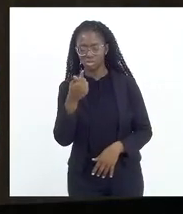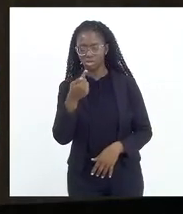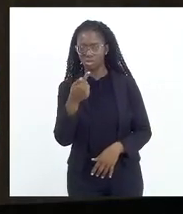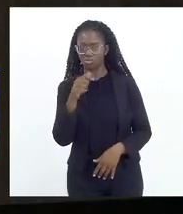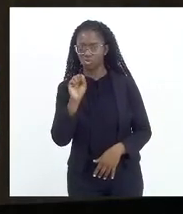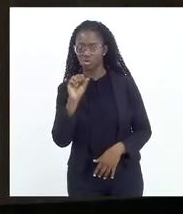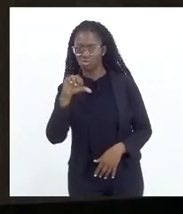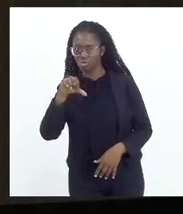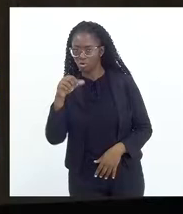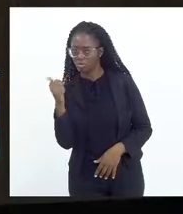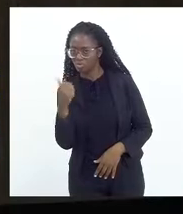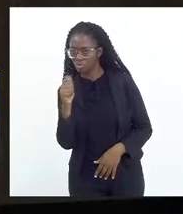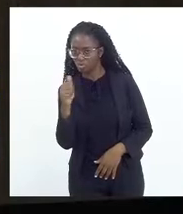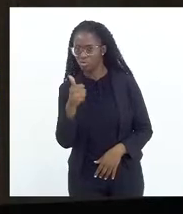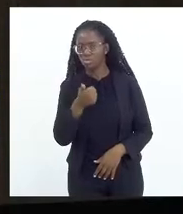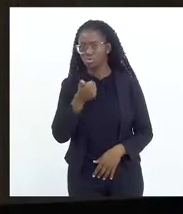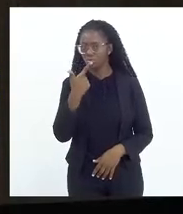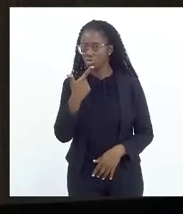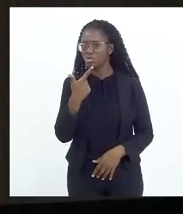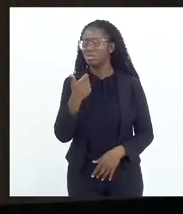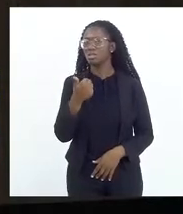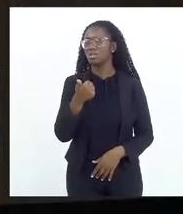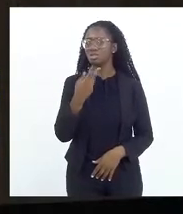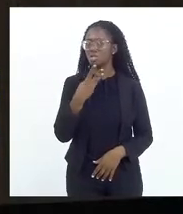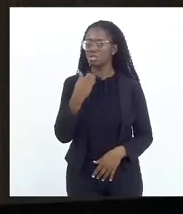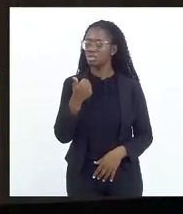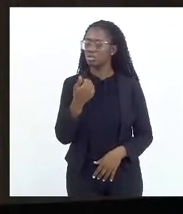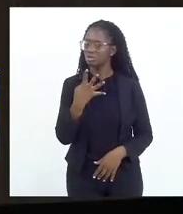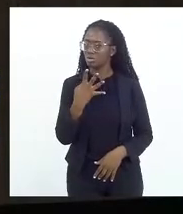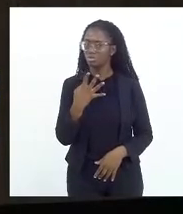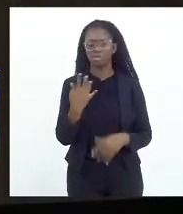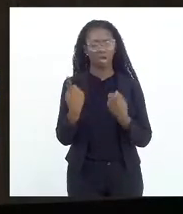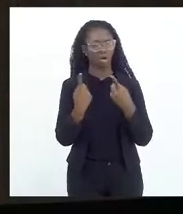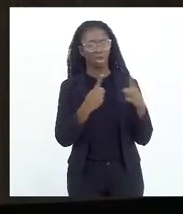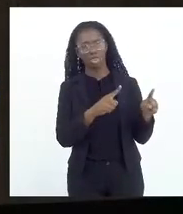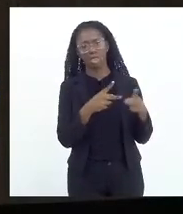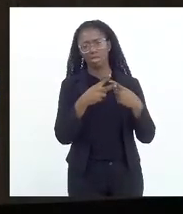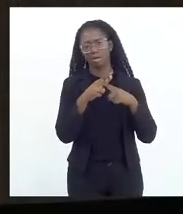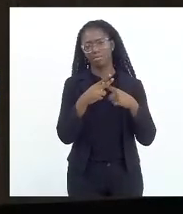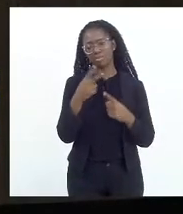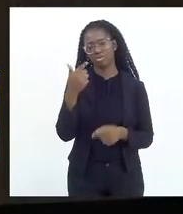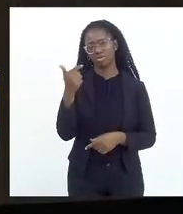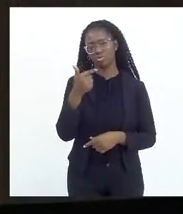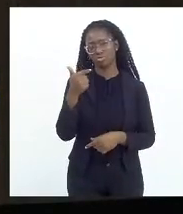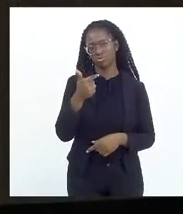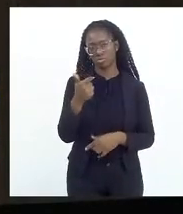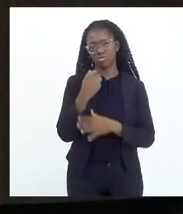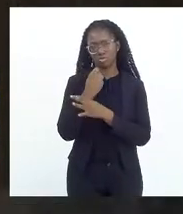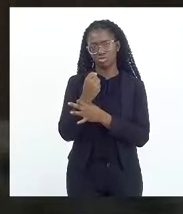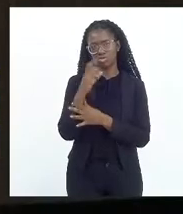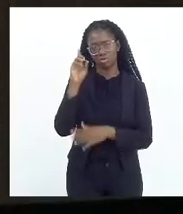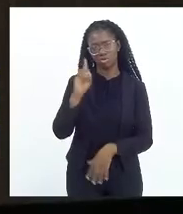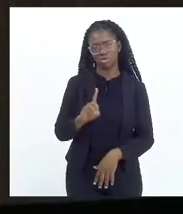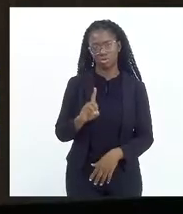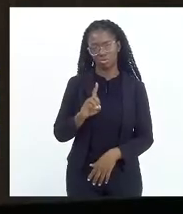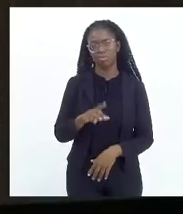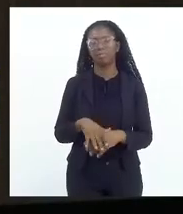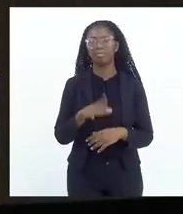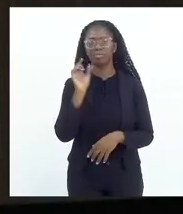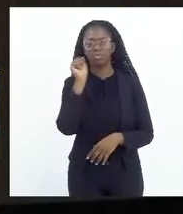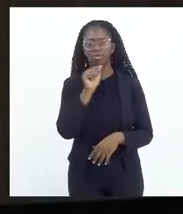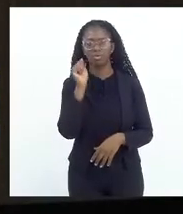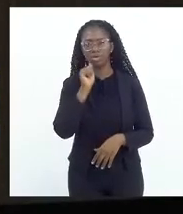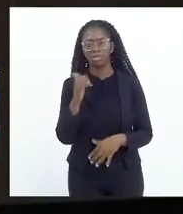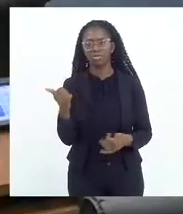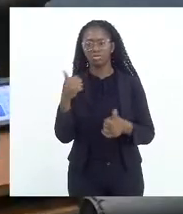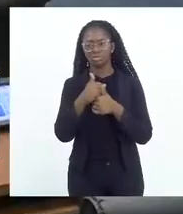9, 11, 12, 13 e 14. Contrário à emenda 2 da Comissão de Defesa dos Direitos da Mulher, concluindo por substitutivo e